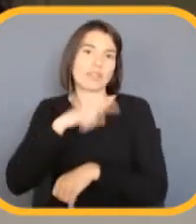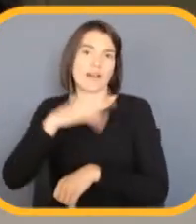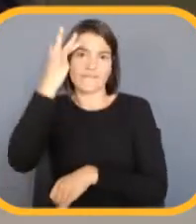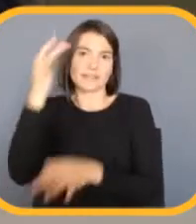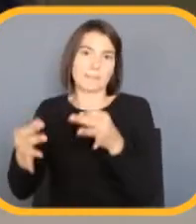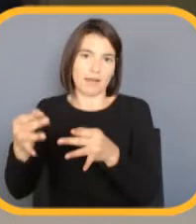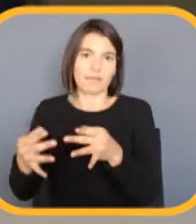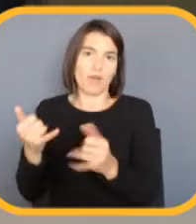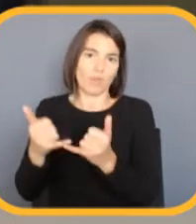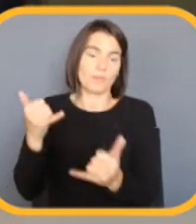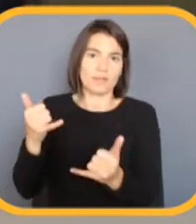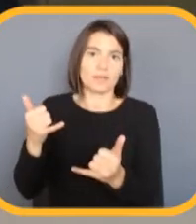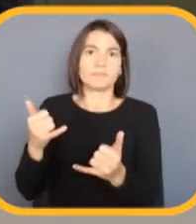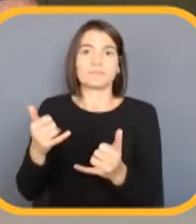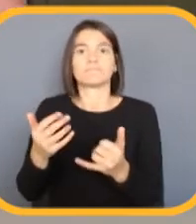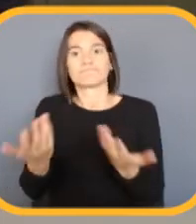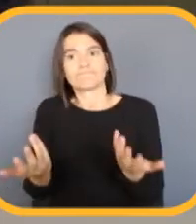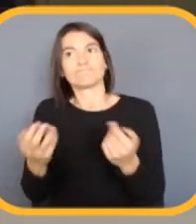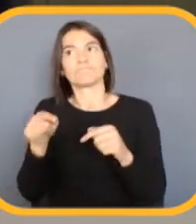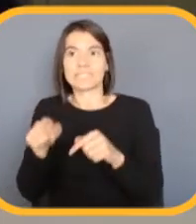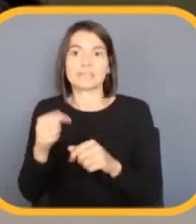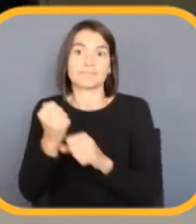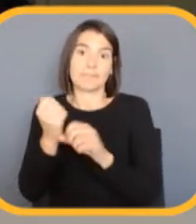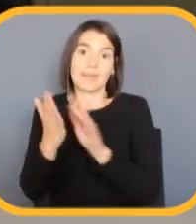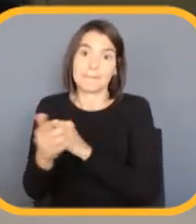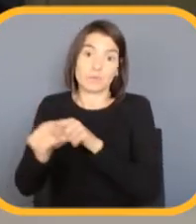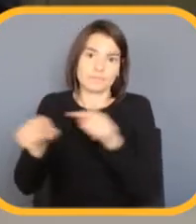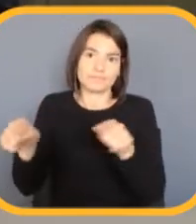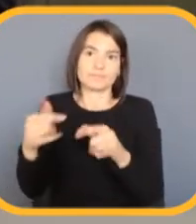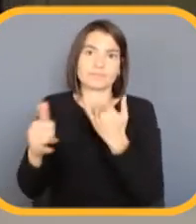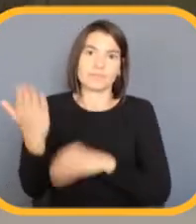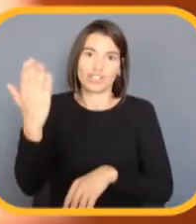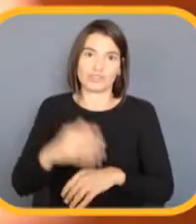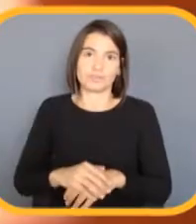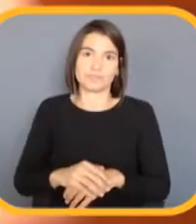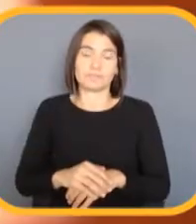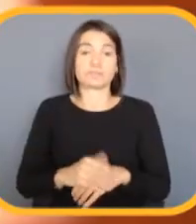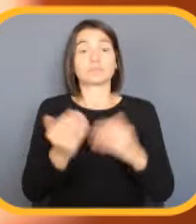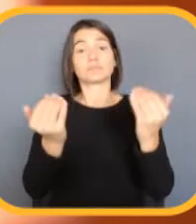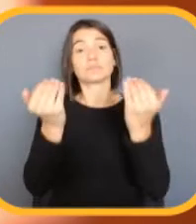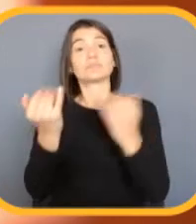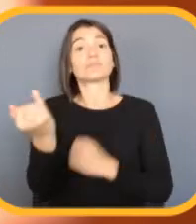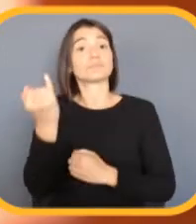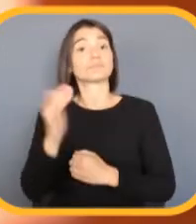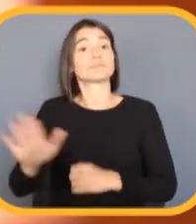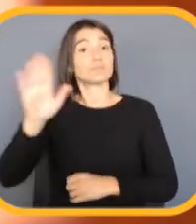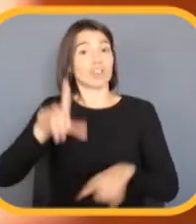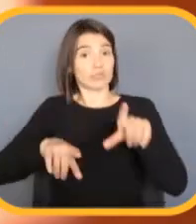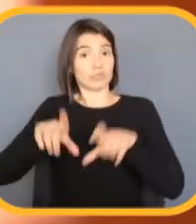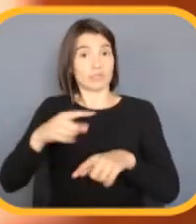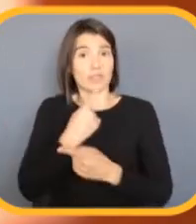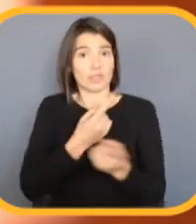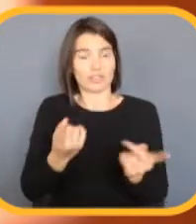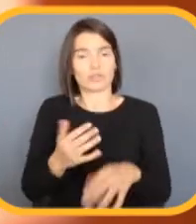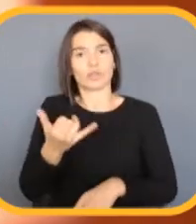mais substituíveis com máquinas e com automação. E, portanto, estes são os empregos que estariam mais em risco. Segundo dados do Instituto